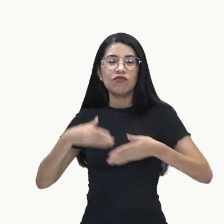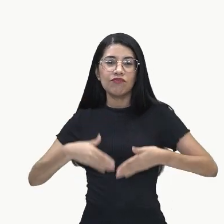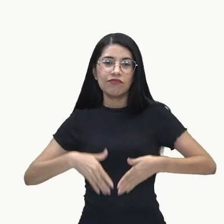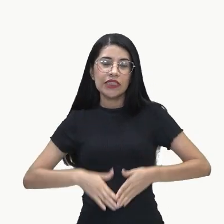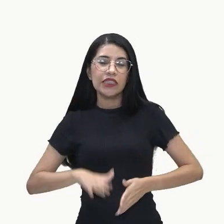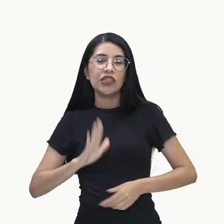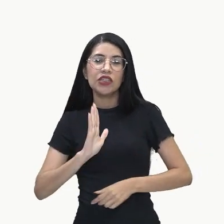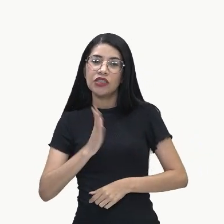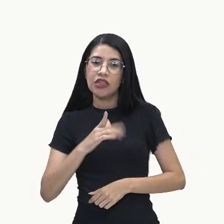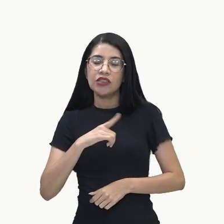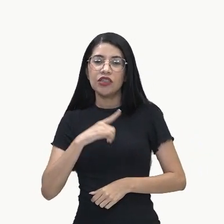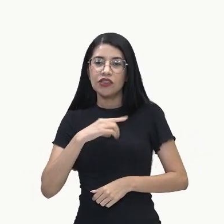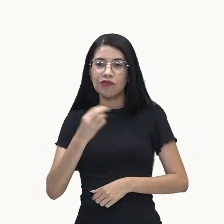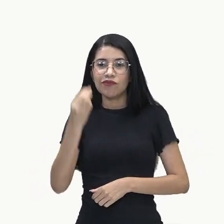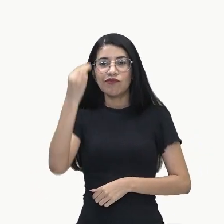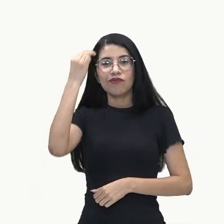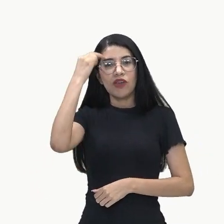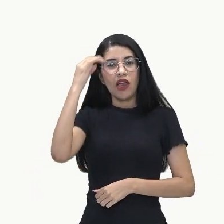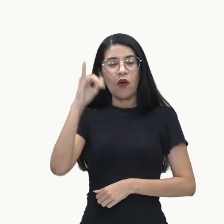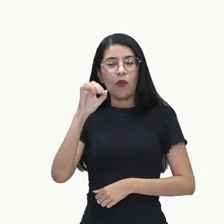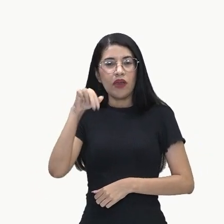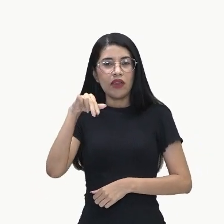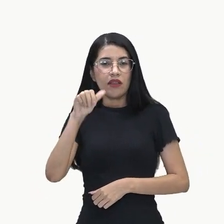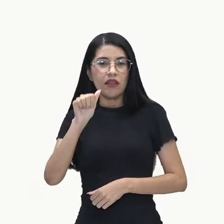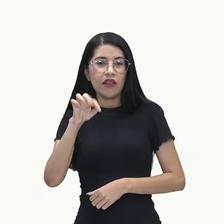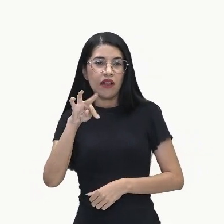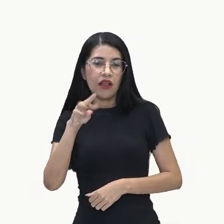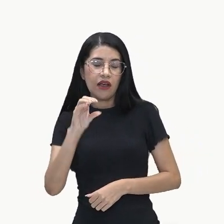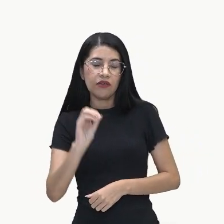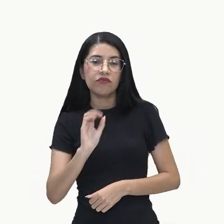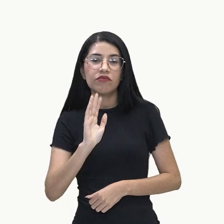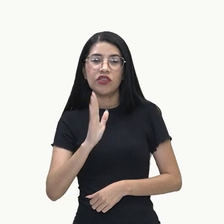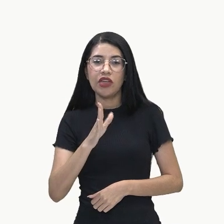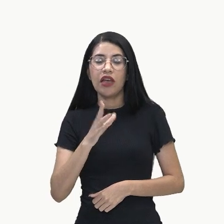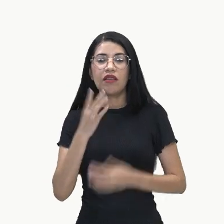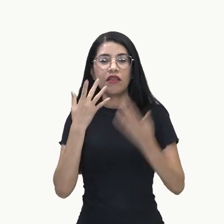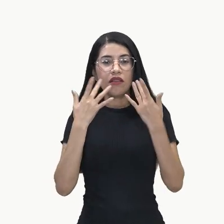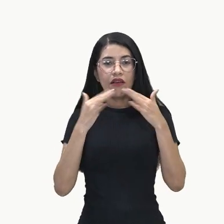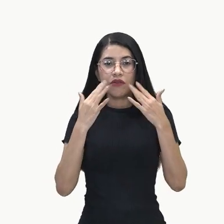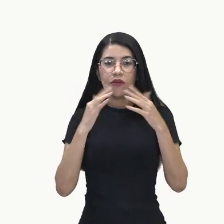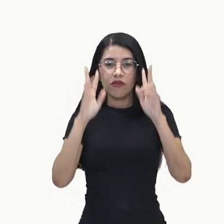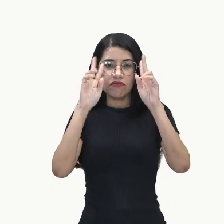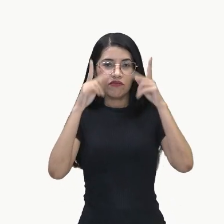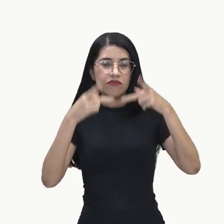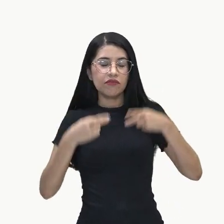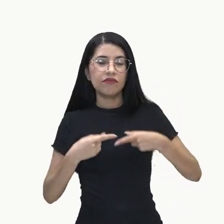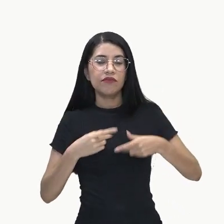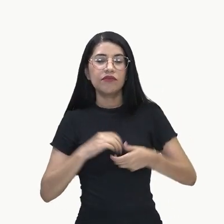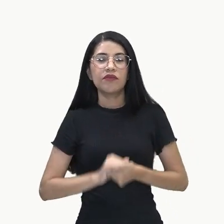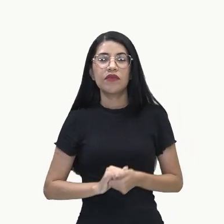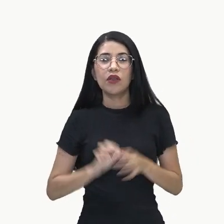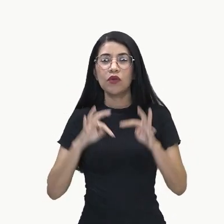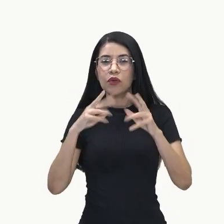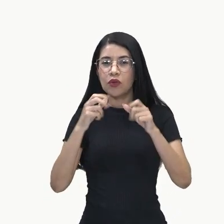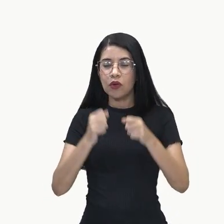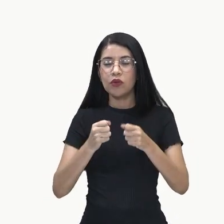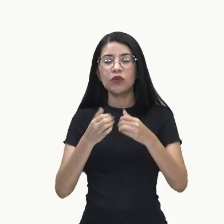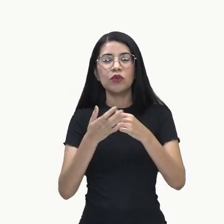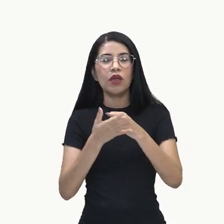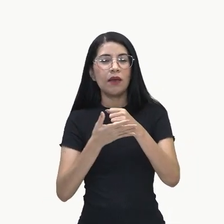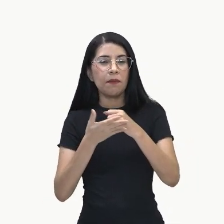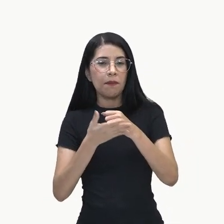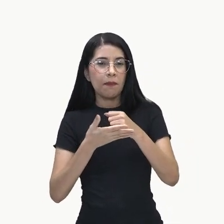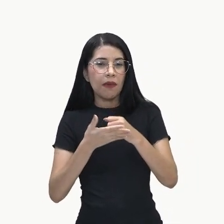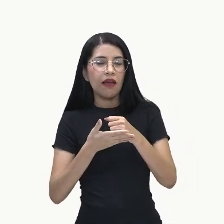inato aqui que eu falei que eu ia mostrar para vocês, tá? Então, tudo aquilo, né, esses princípios lógicos